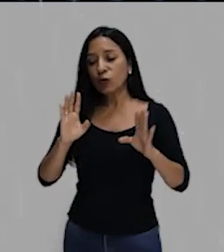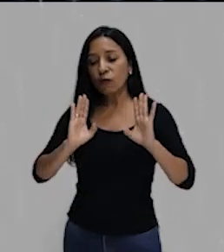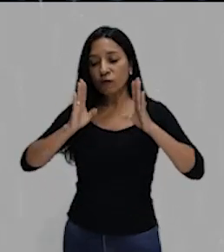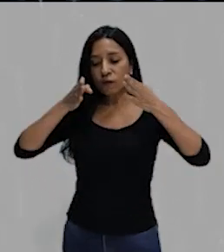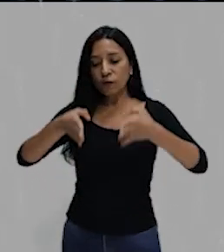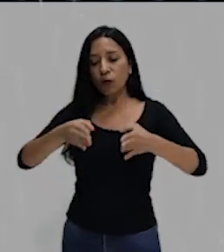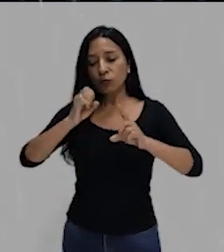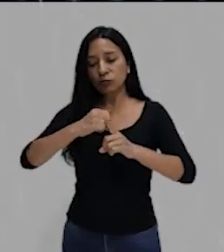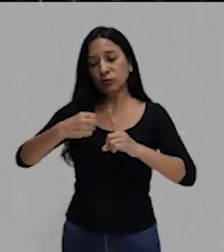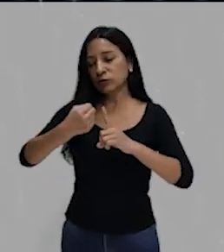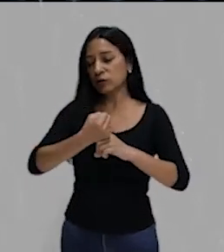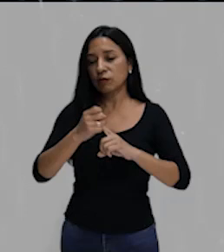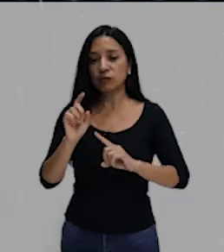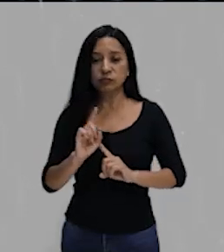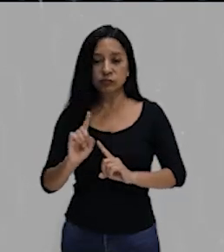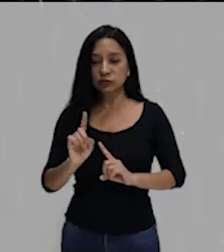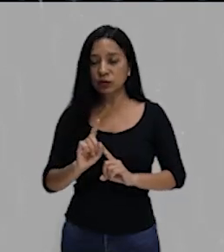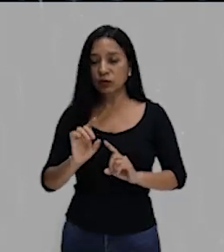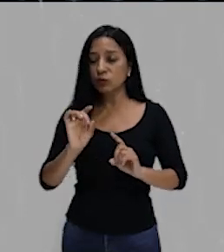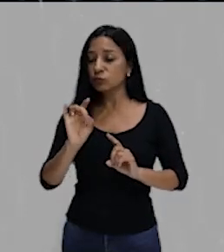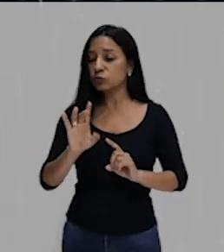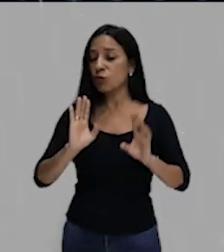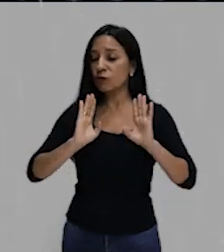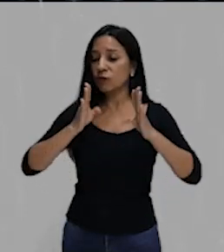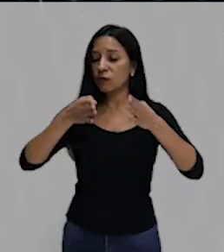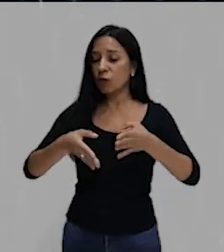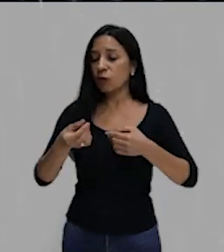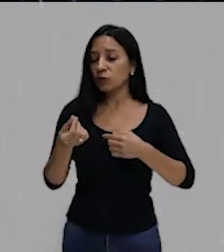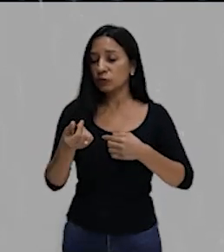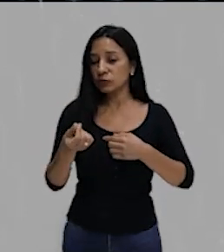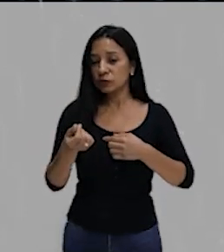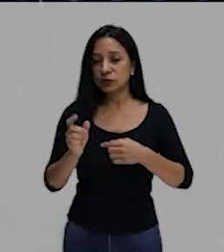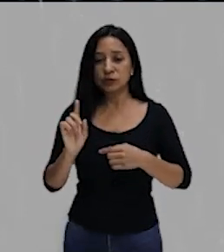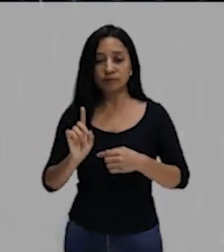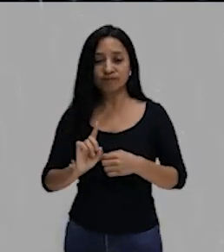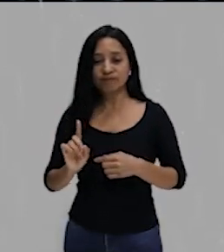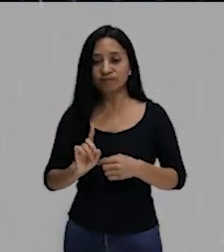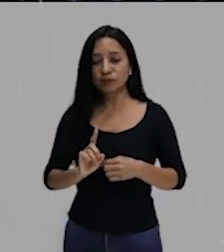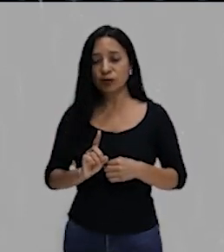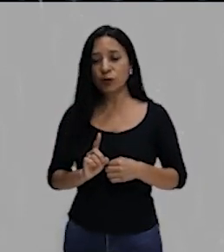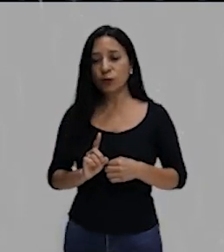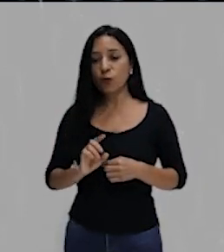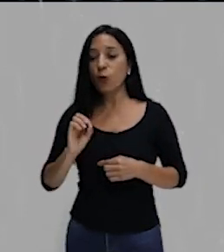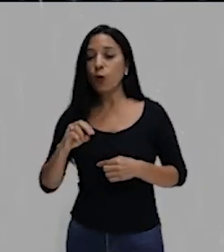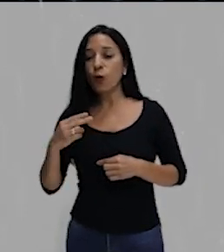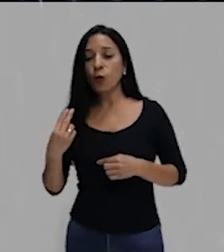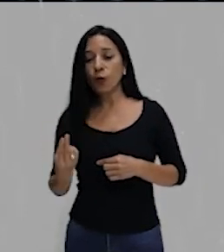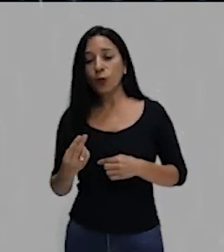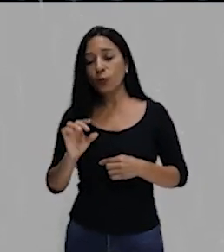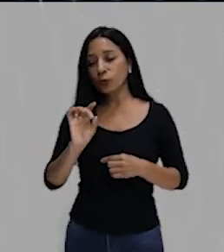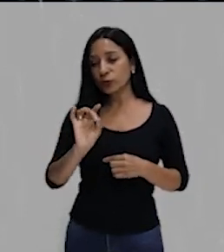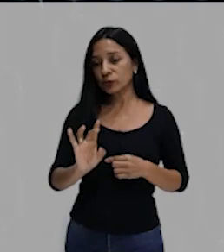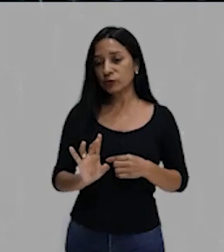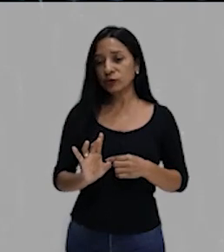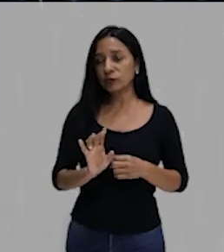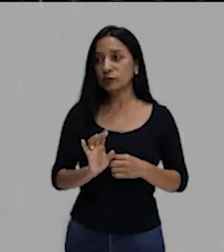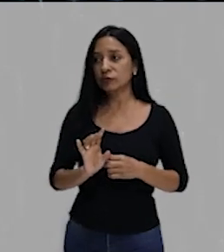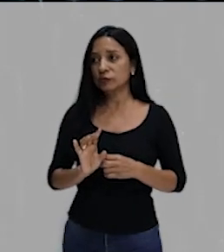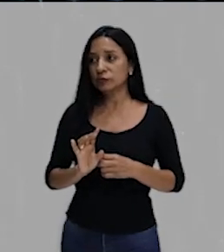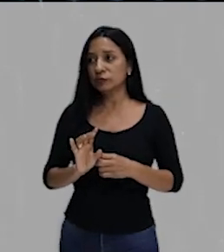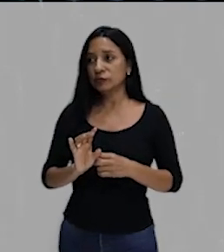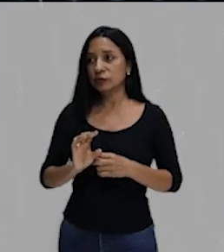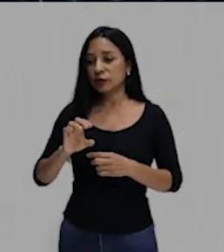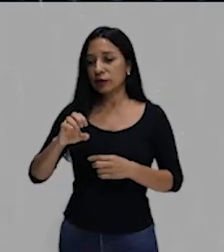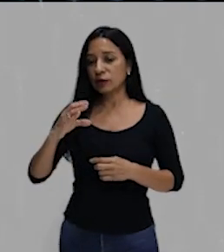social. Ele não vai visar apenas dinheiro econômico. Ou ele não vai apenas visar apenas